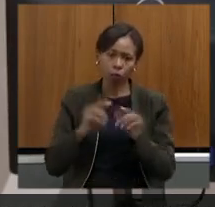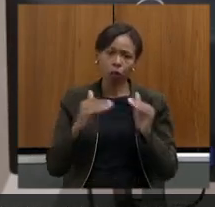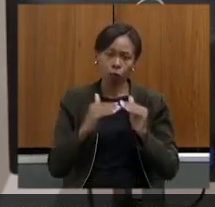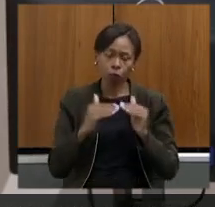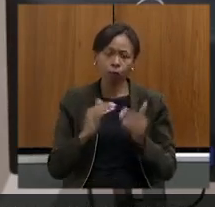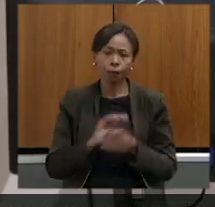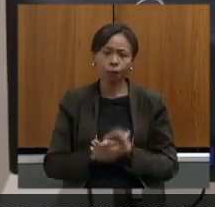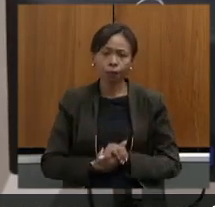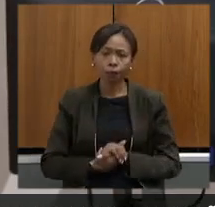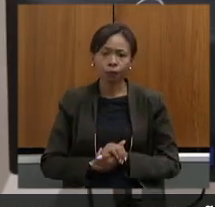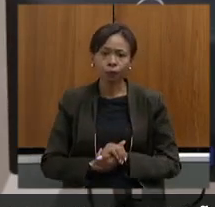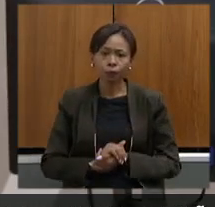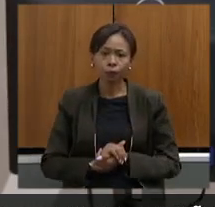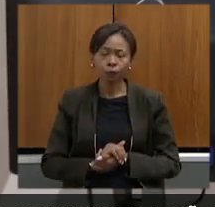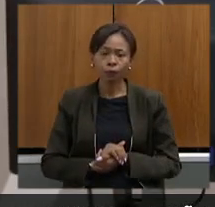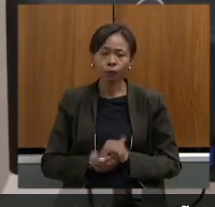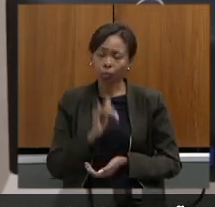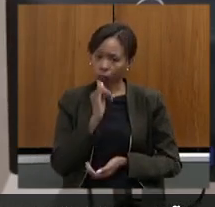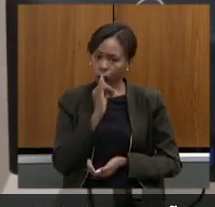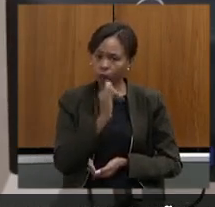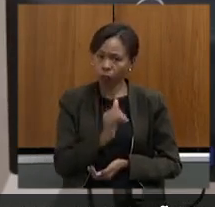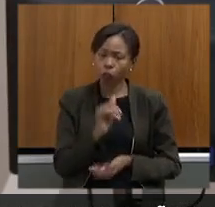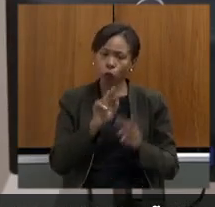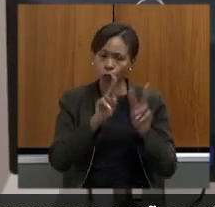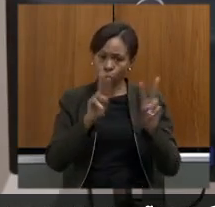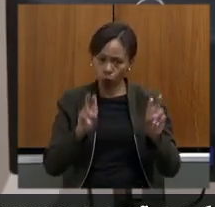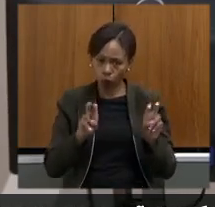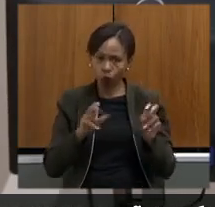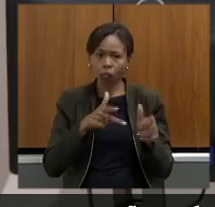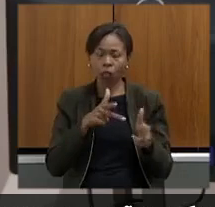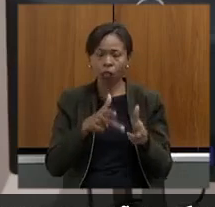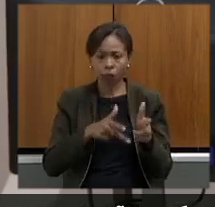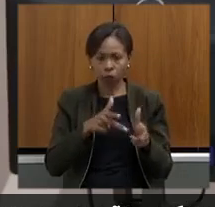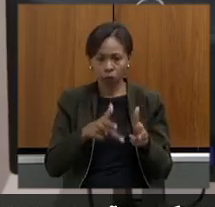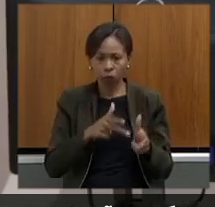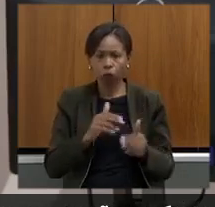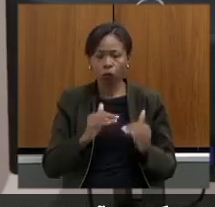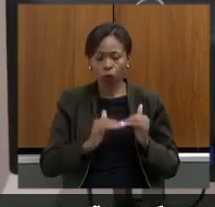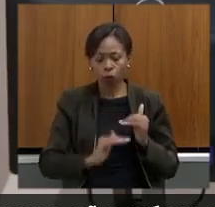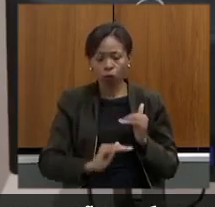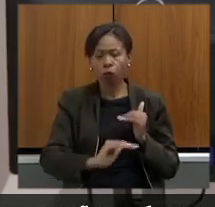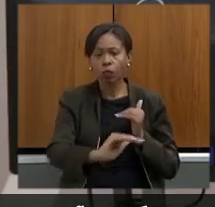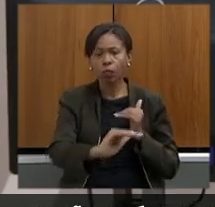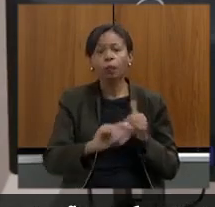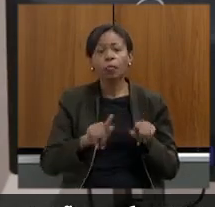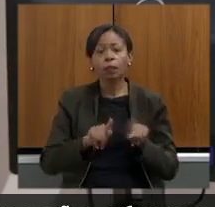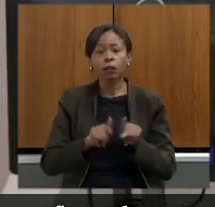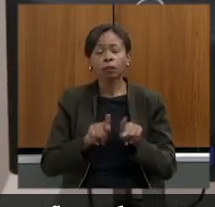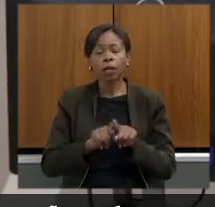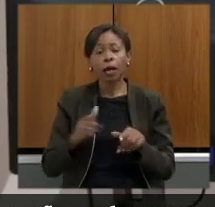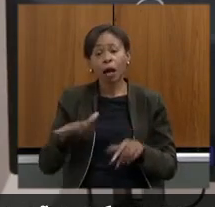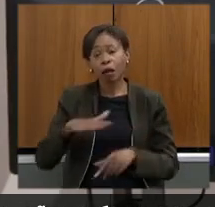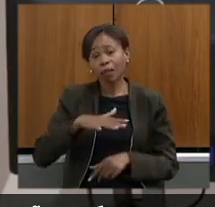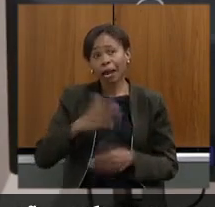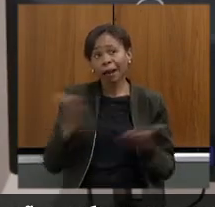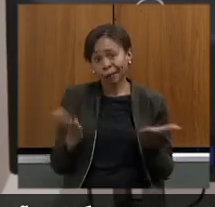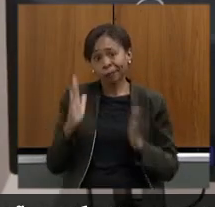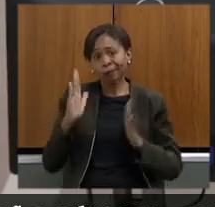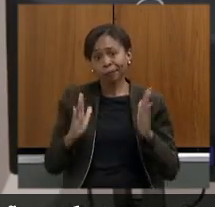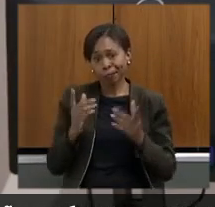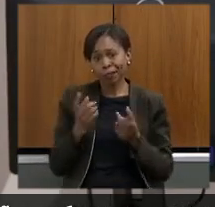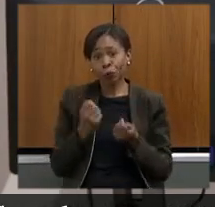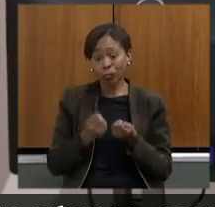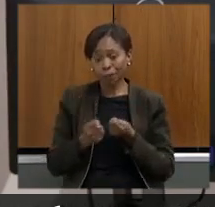mas eu queria deixar essa palavra sobre as ferrovias e no momento econômico nós estamos vivendo